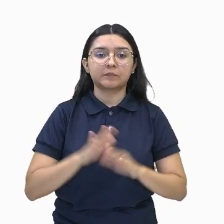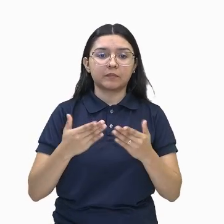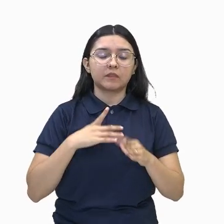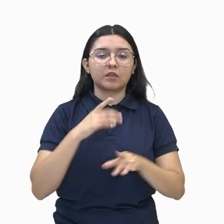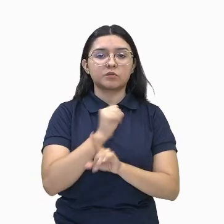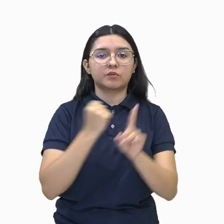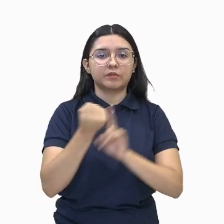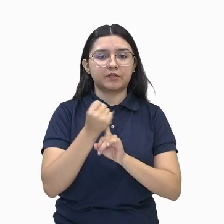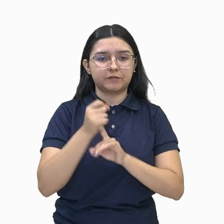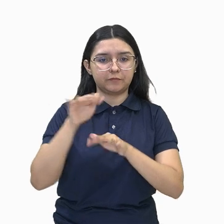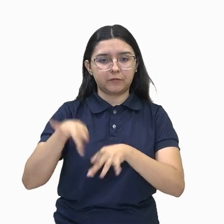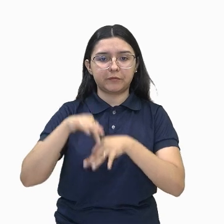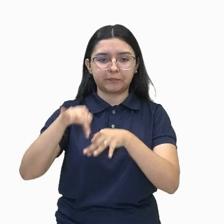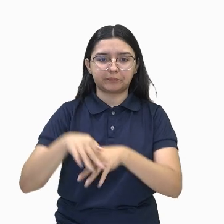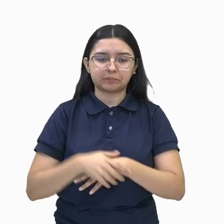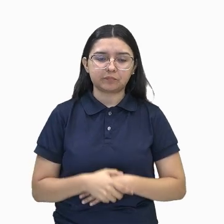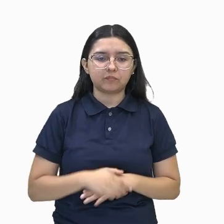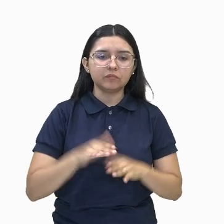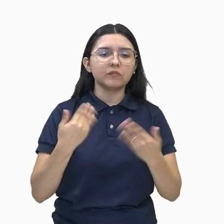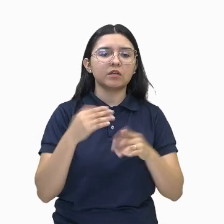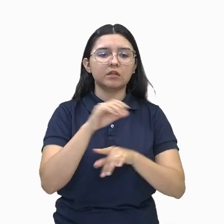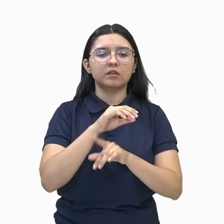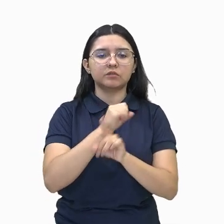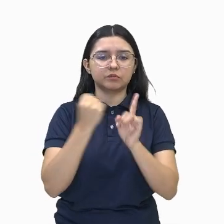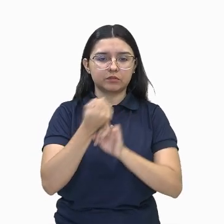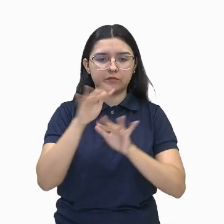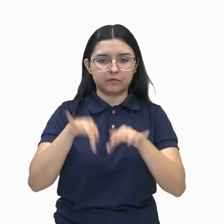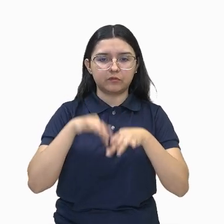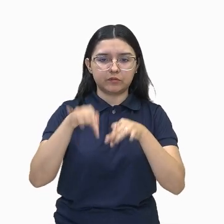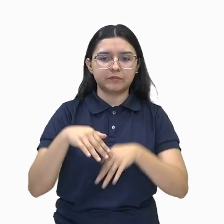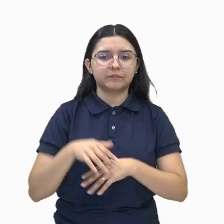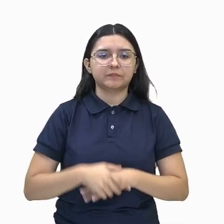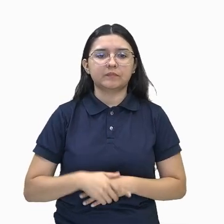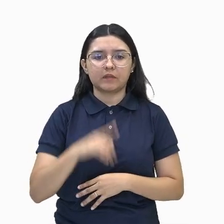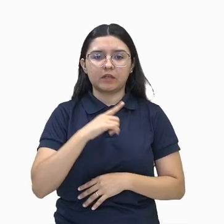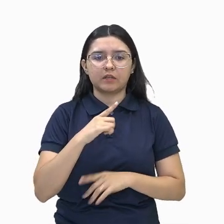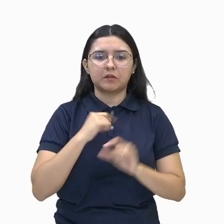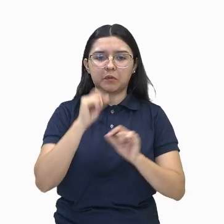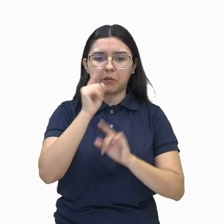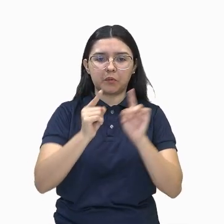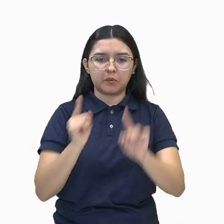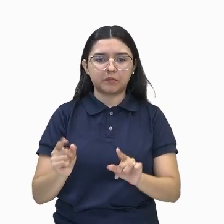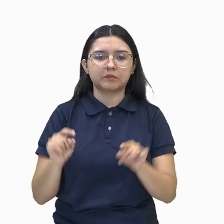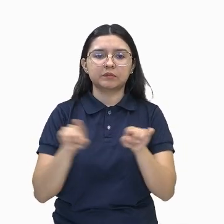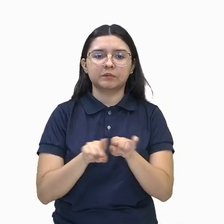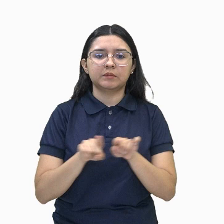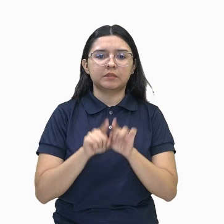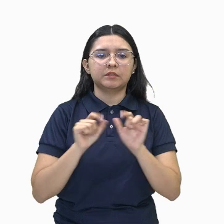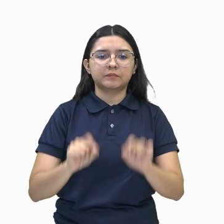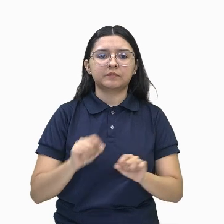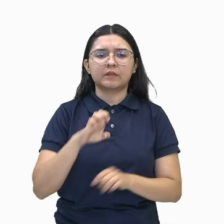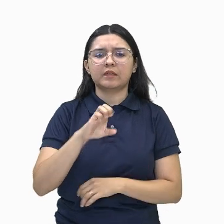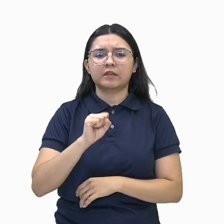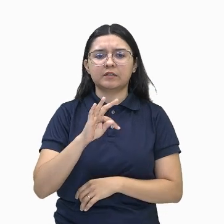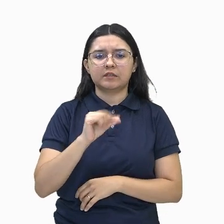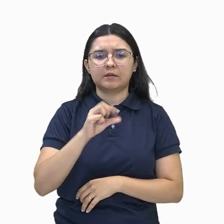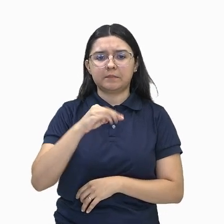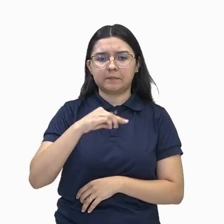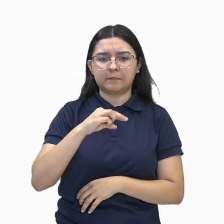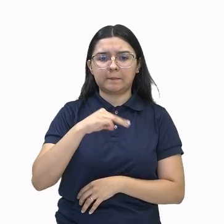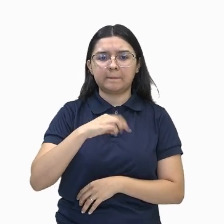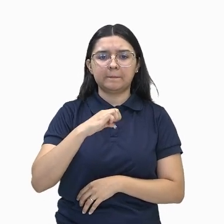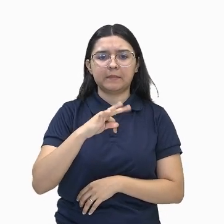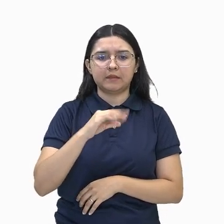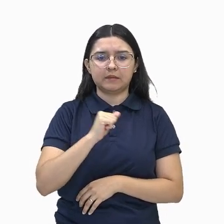sociedade feudal. Sociedade feudal era uma sociedade de ordens ou estamentos, isto é, composta por